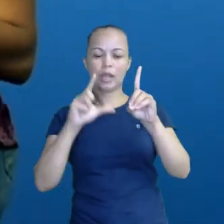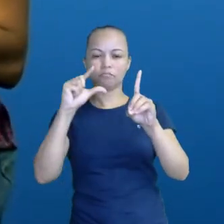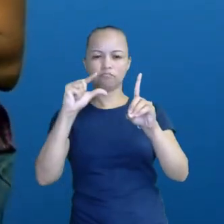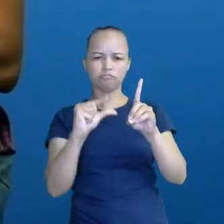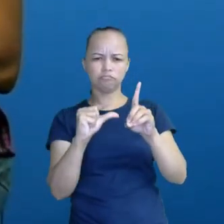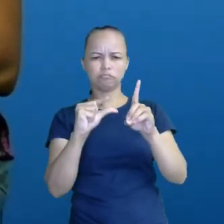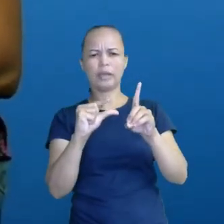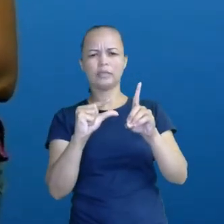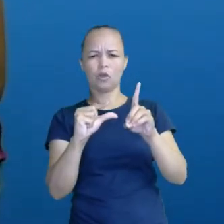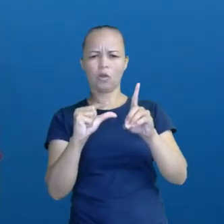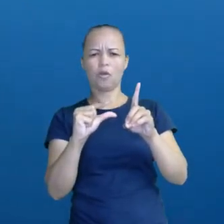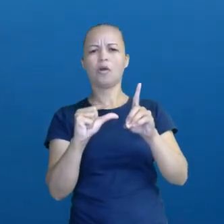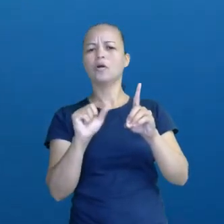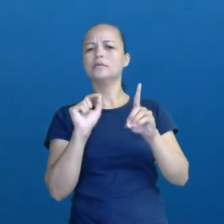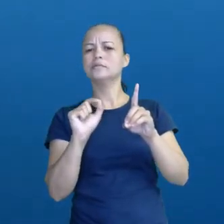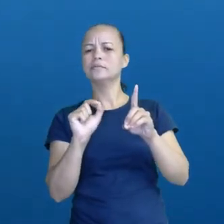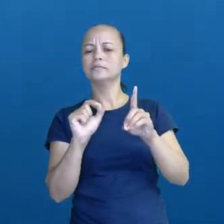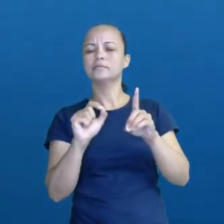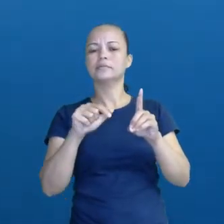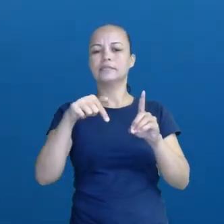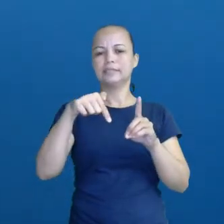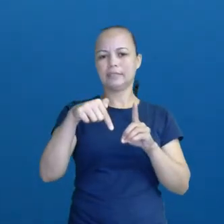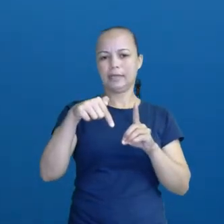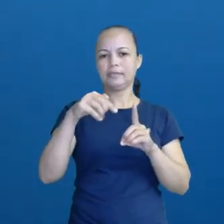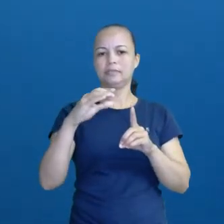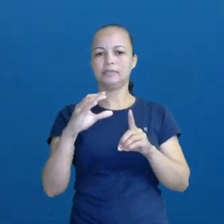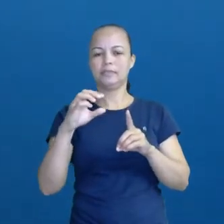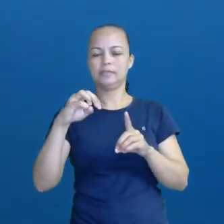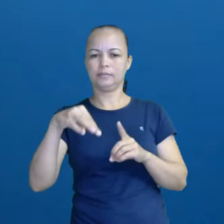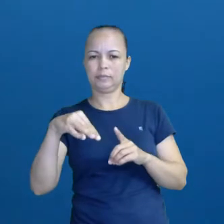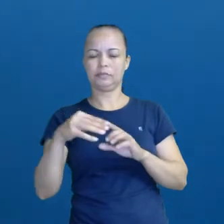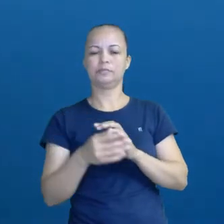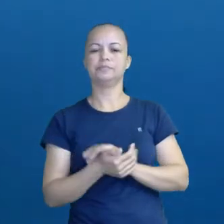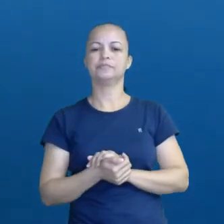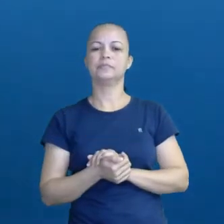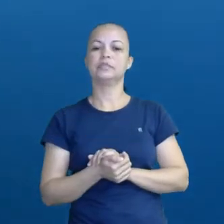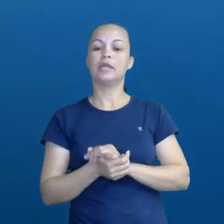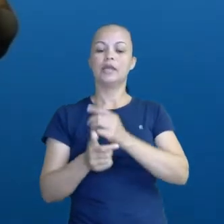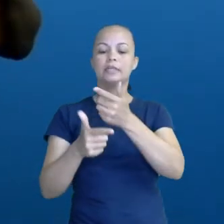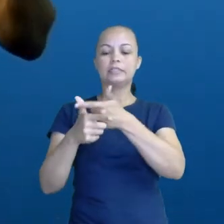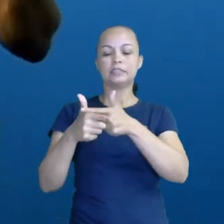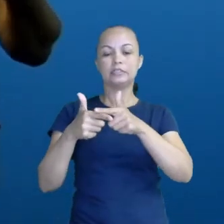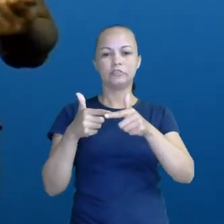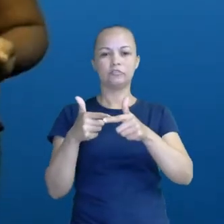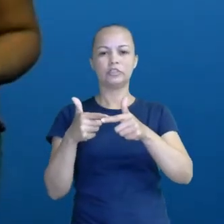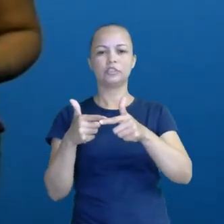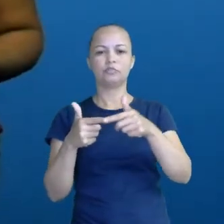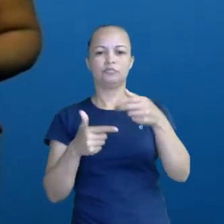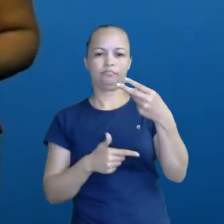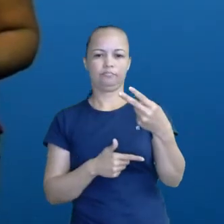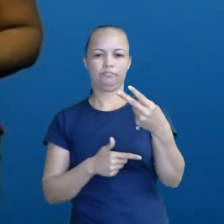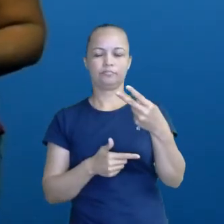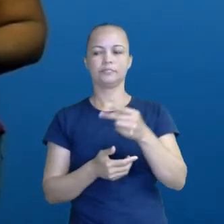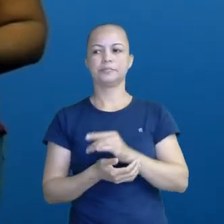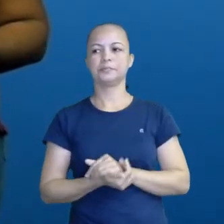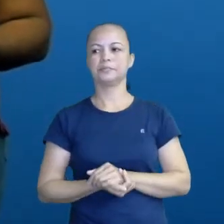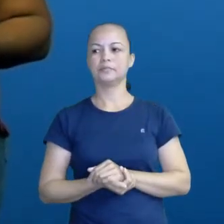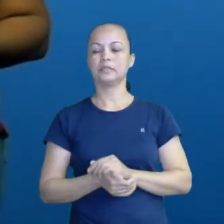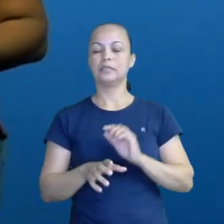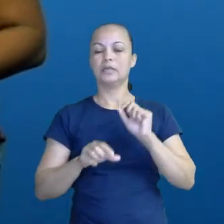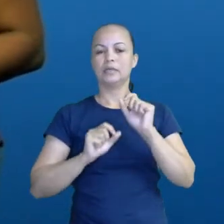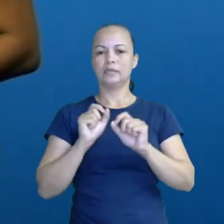de menor que é meu de menor sete centímetros e dividido por 2